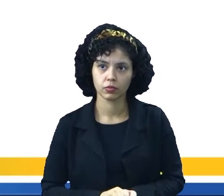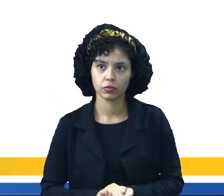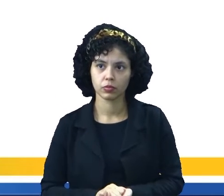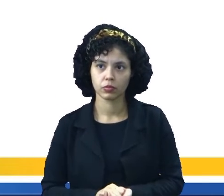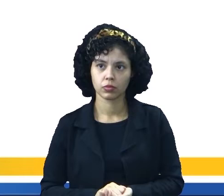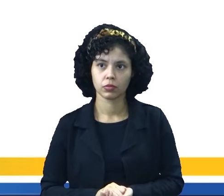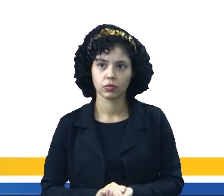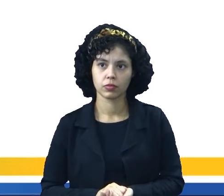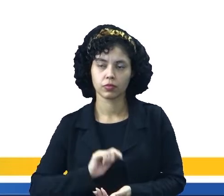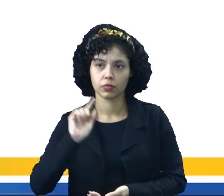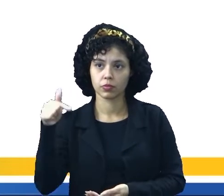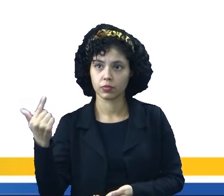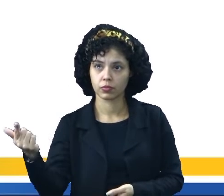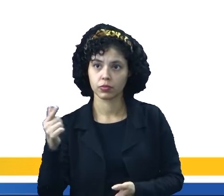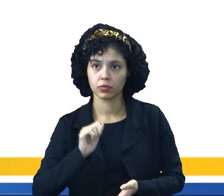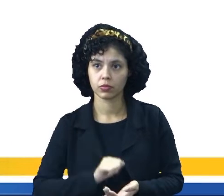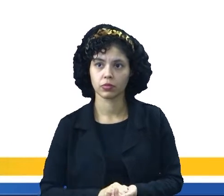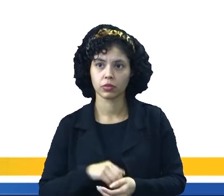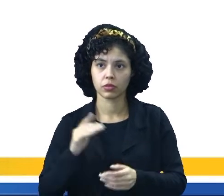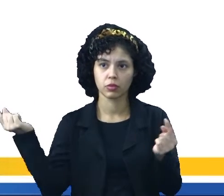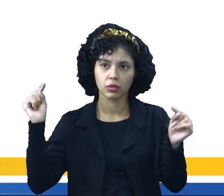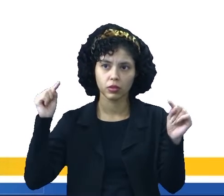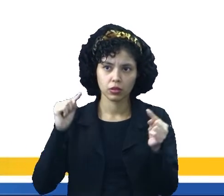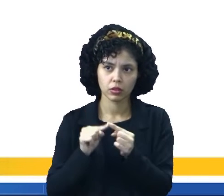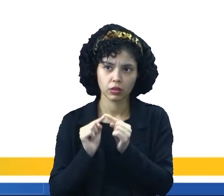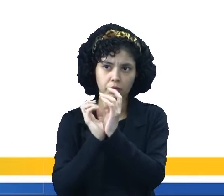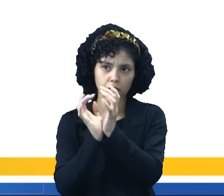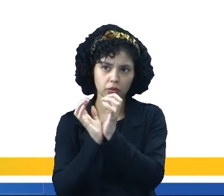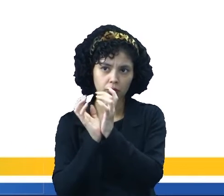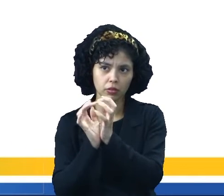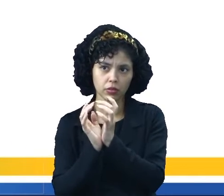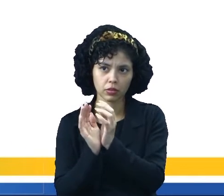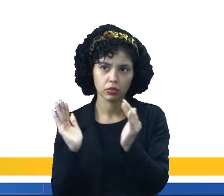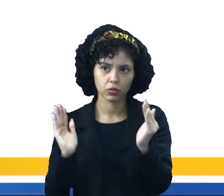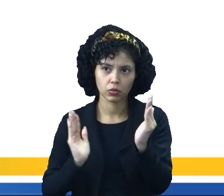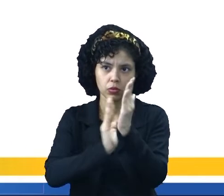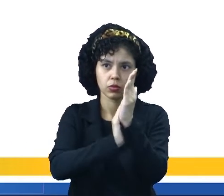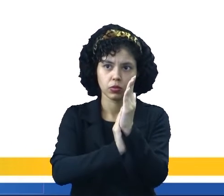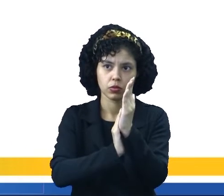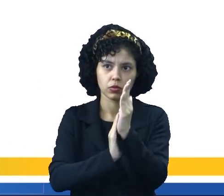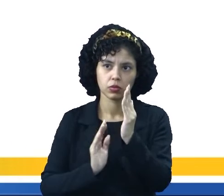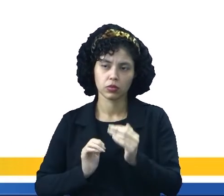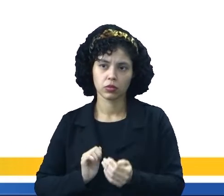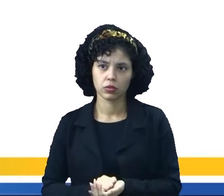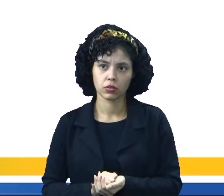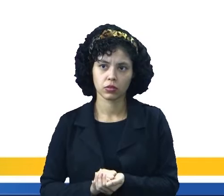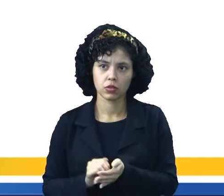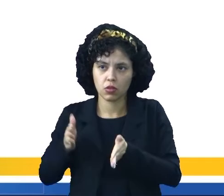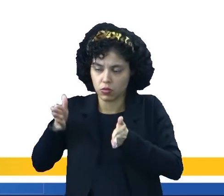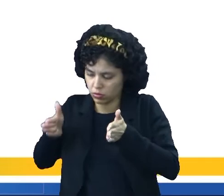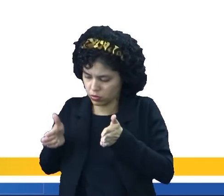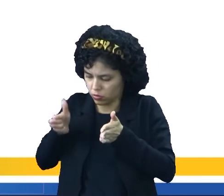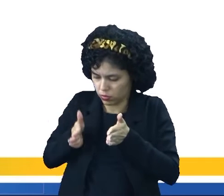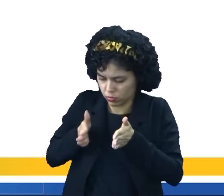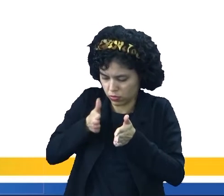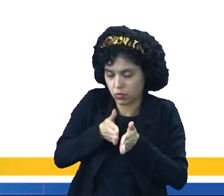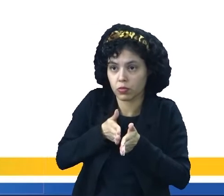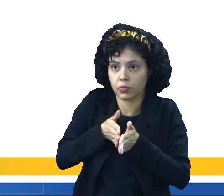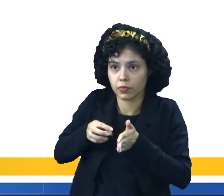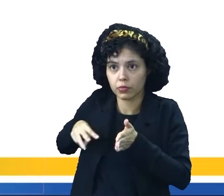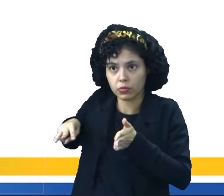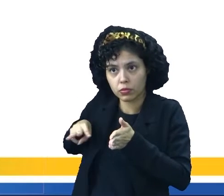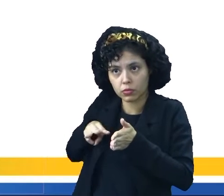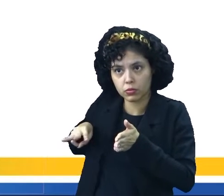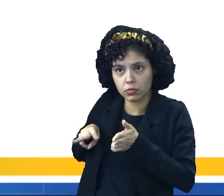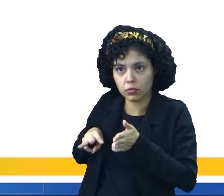aracnoide, que é outra membrana, e mais próximo do cérebro, ou quase colada no cérebro, nós temos a pia mater. As 3 membranas, gente,